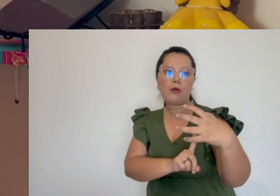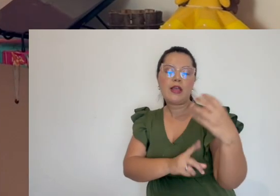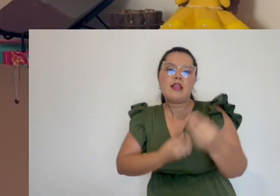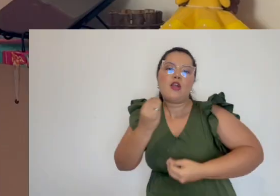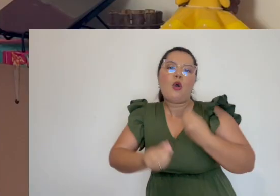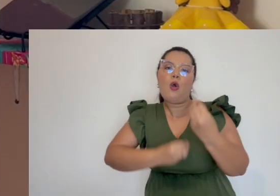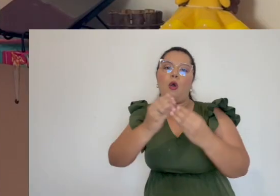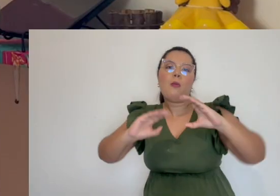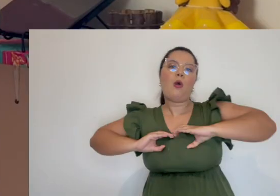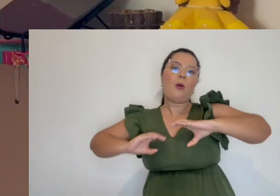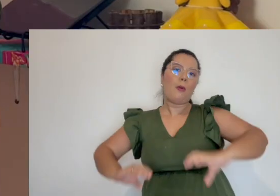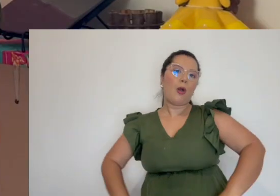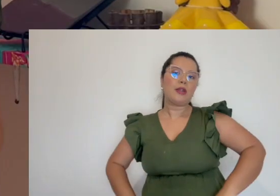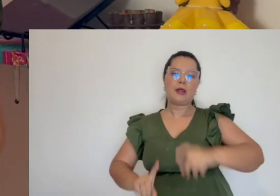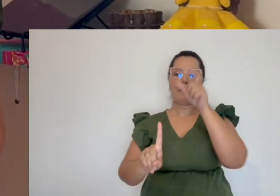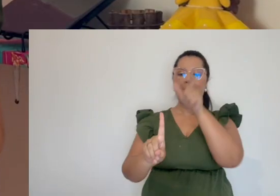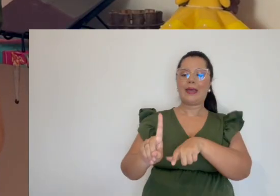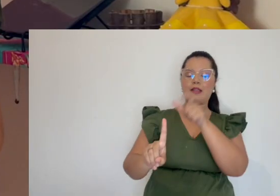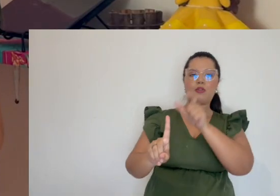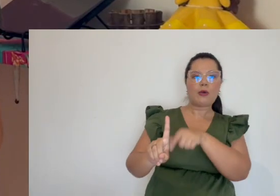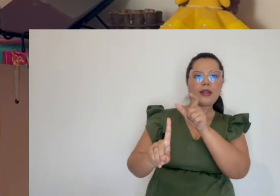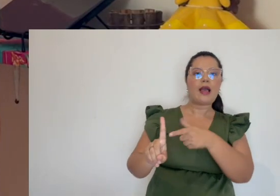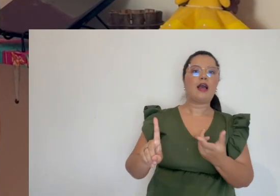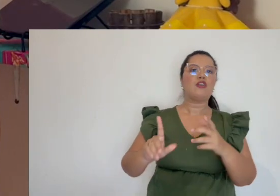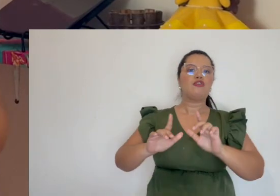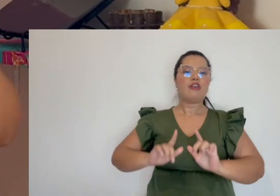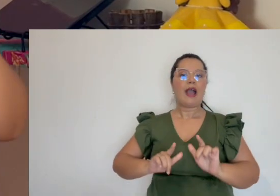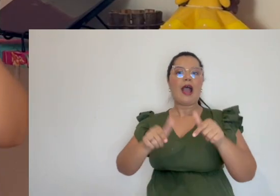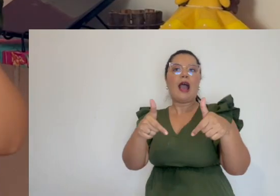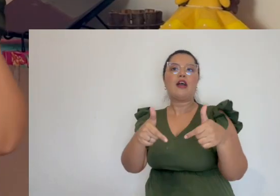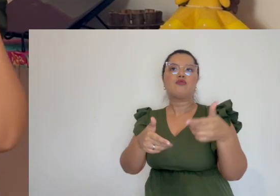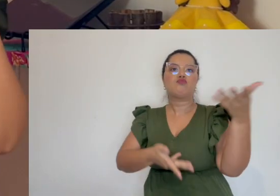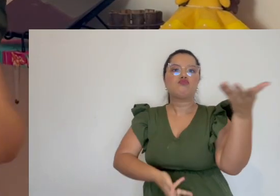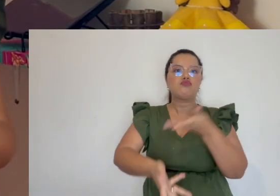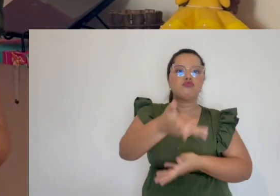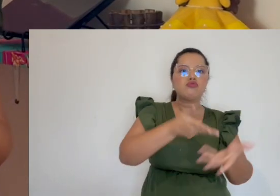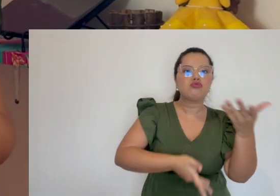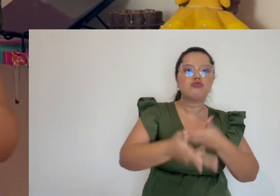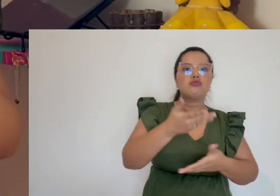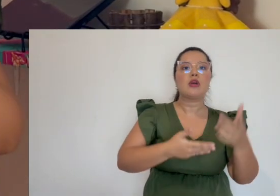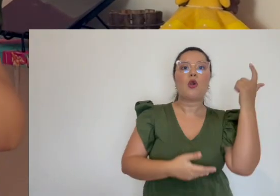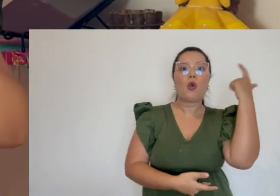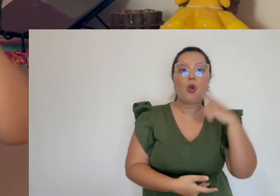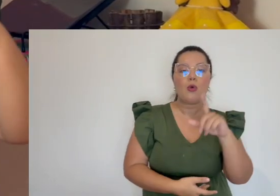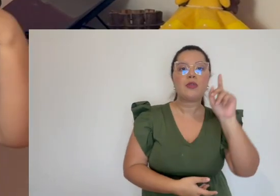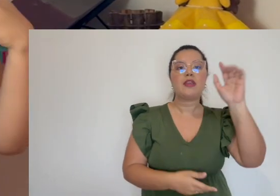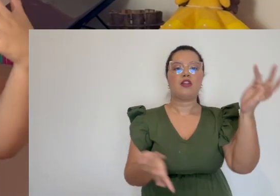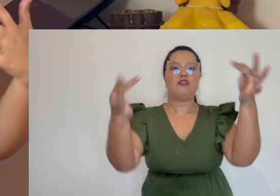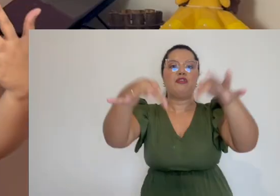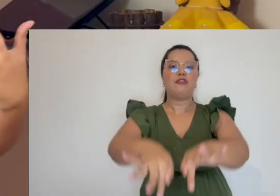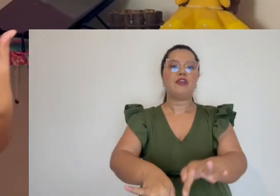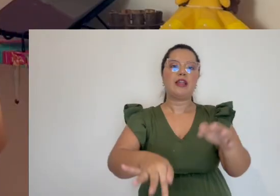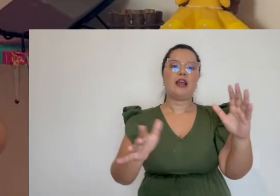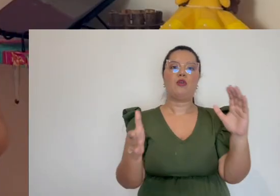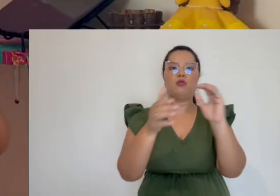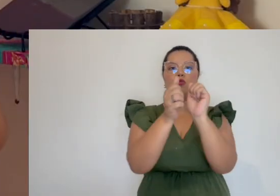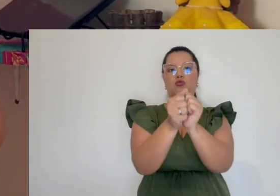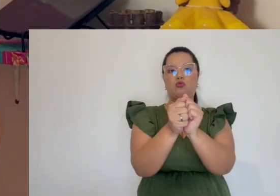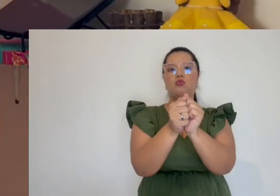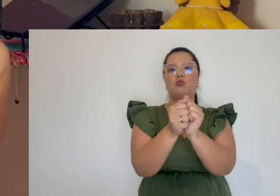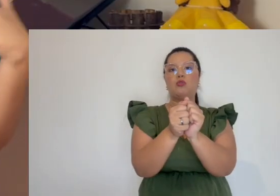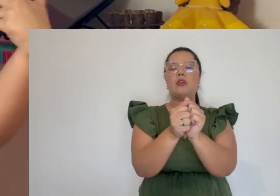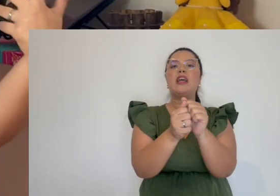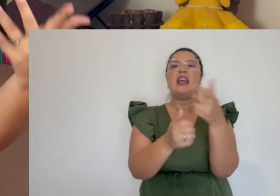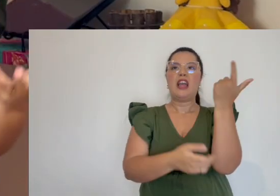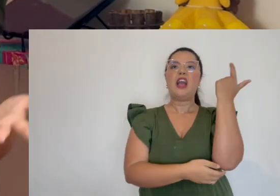as emoções dos personagens. Como esses personagens se comportam, como eles agem, com todas as circunstâncias para